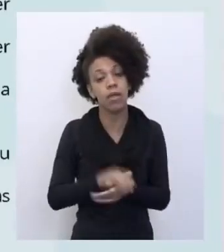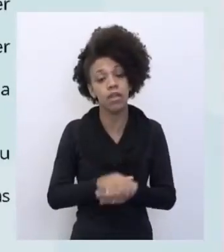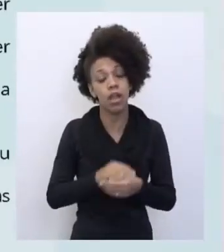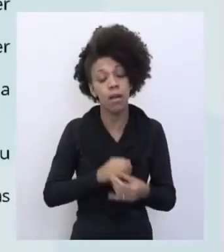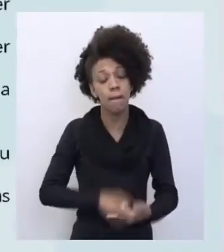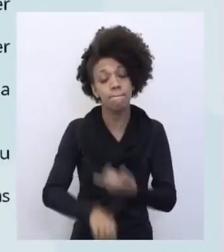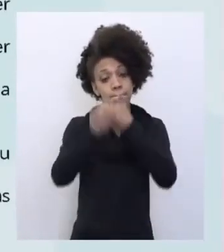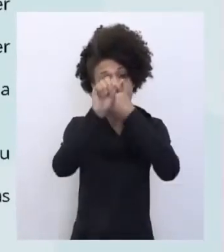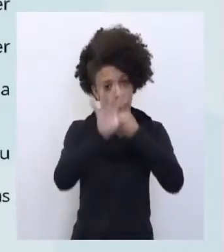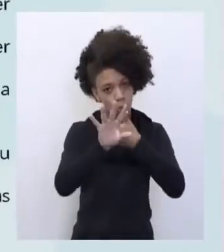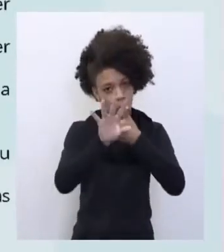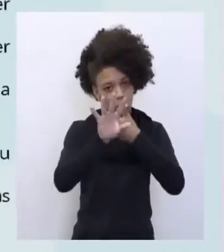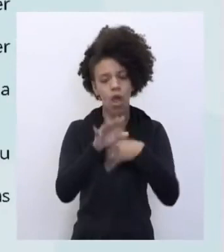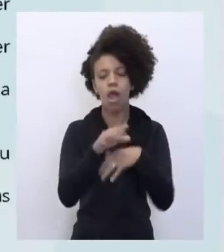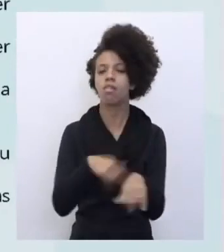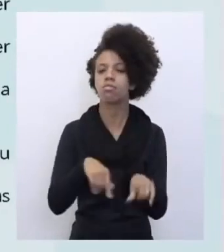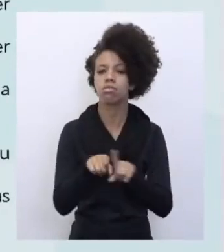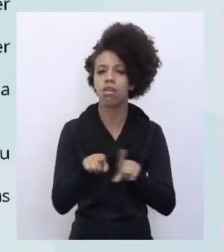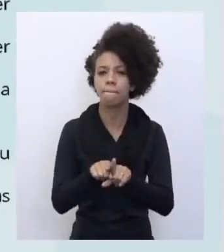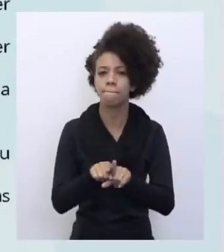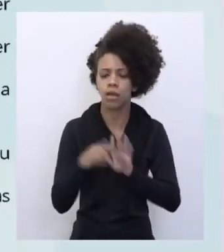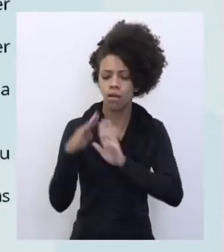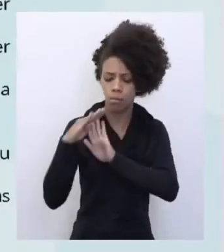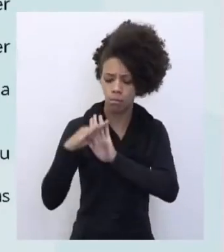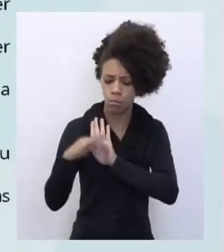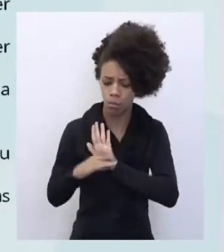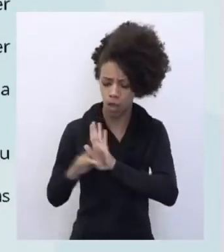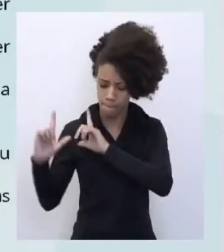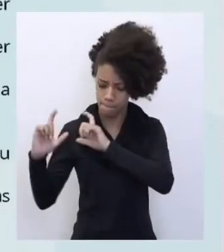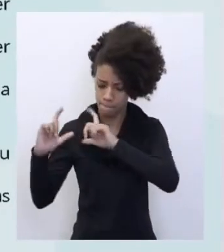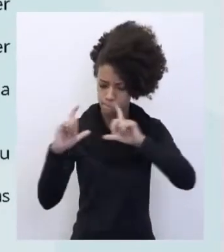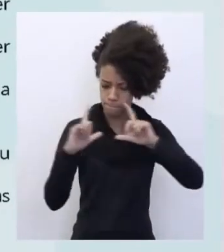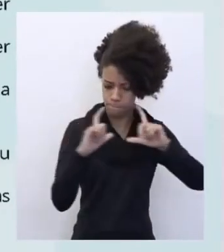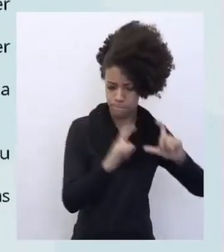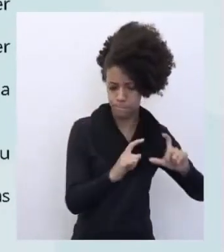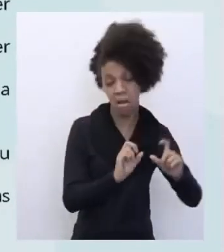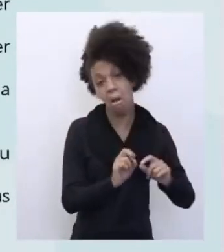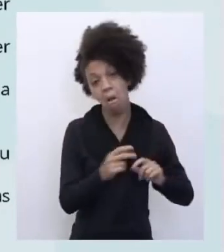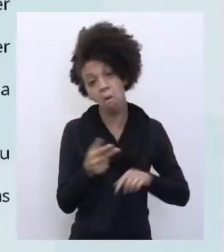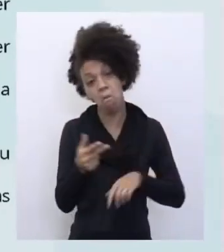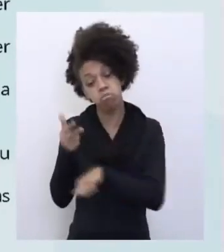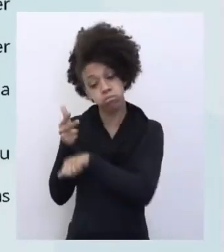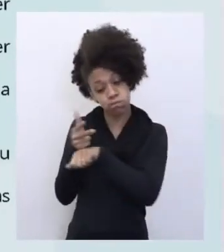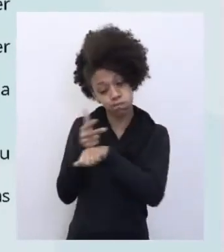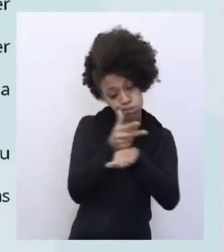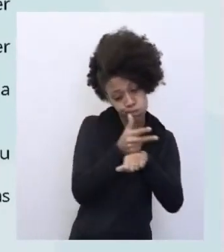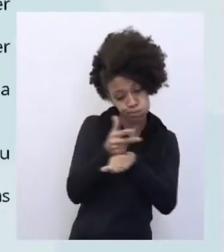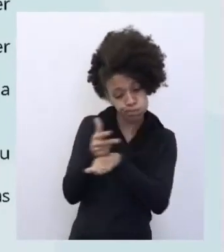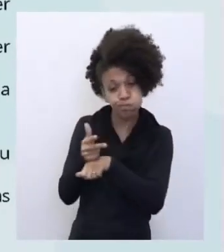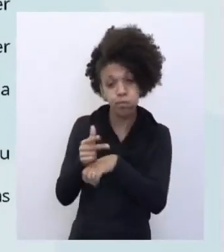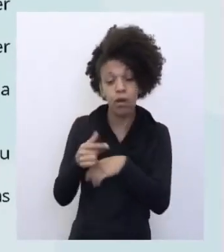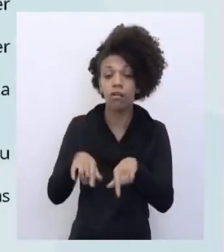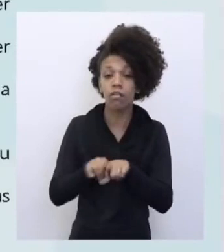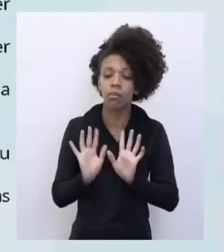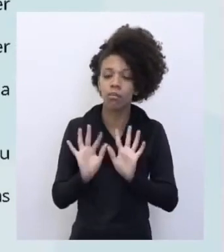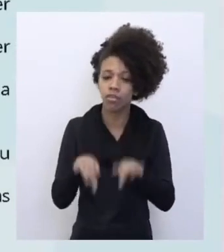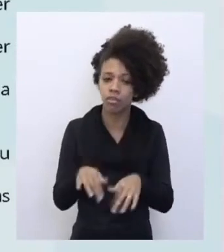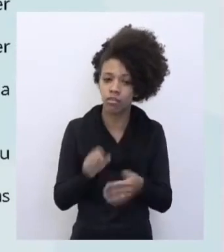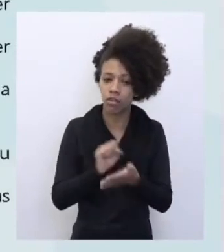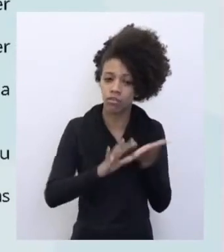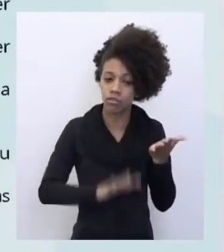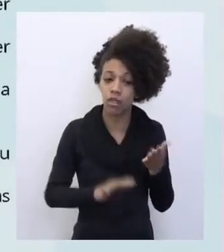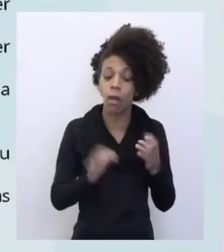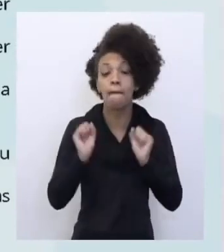artes visuais. Registrar as cenas com máquina fotográfica, filmadora ou celular. E, finalizando a atividade, você